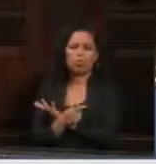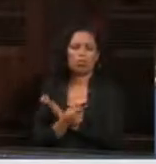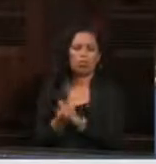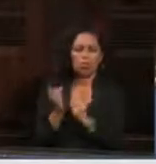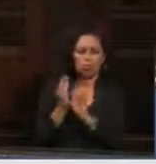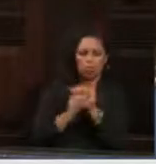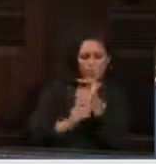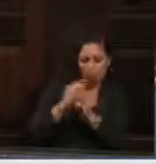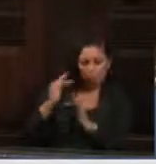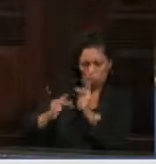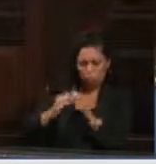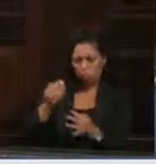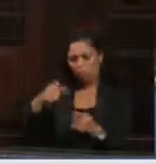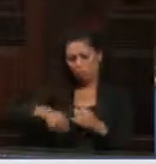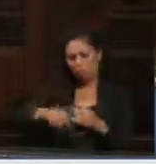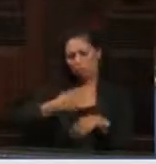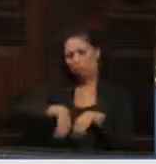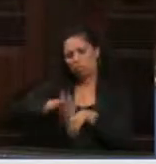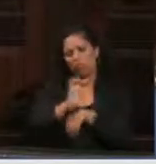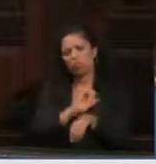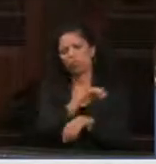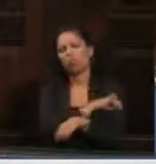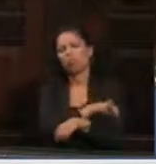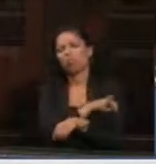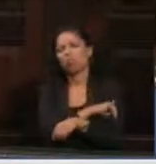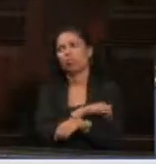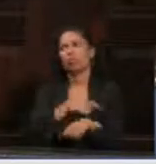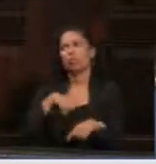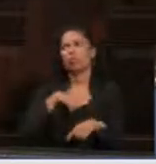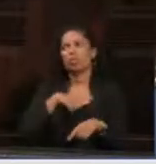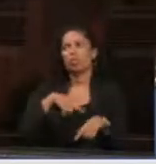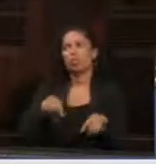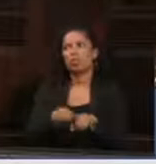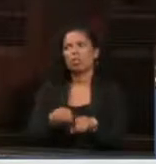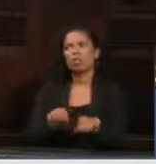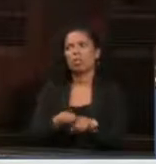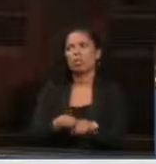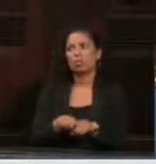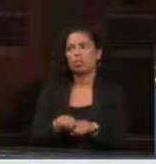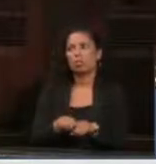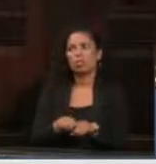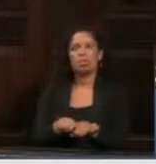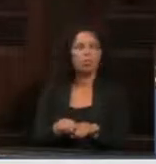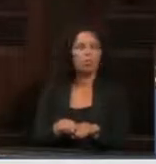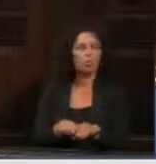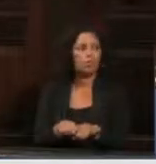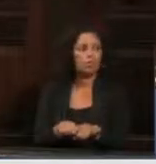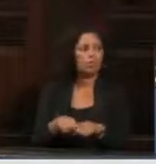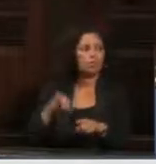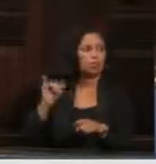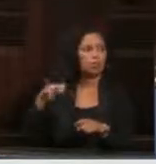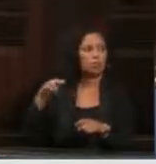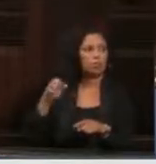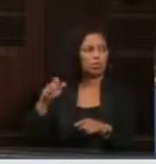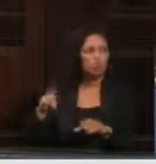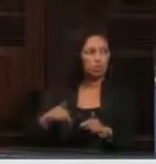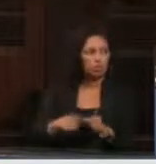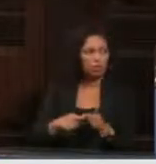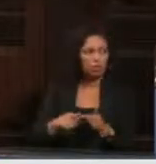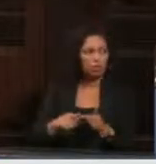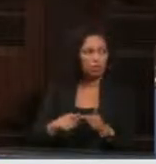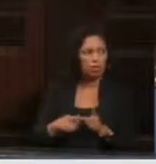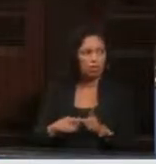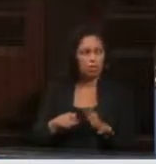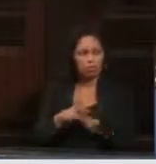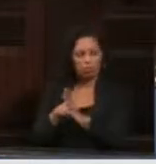é no rio de janeiro como essas que mencionei temos instituto de matemática pura e aplicada impa temos o centro brasileiro de